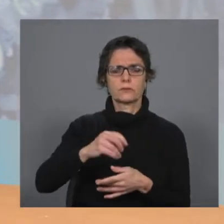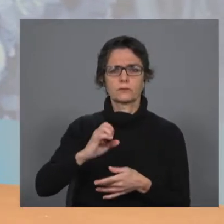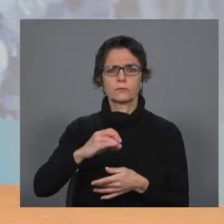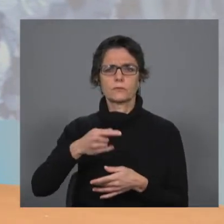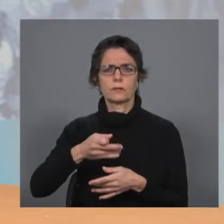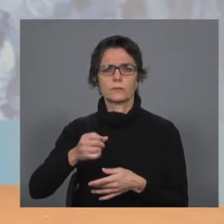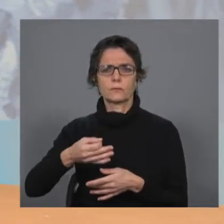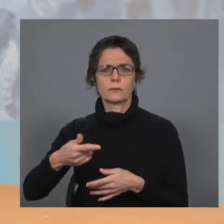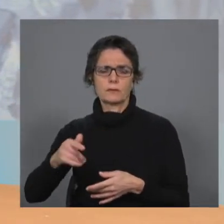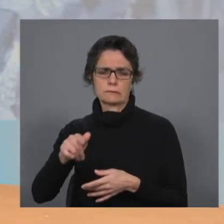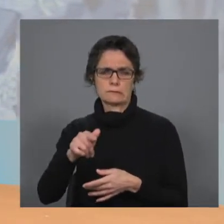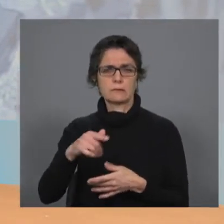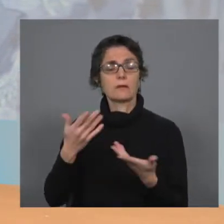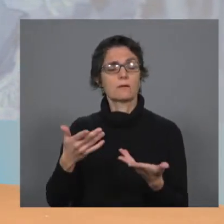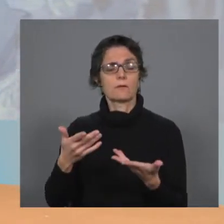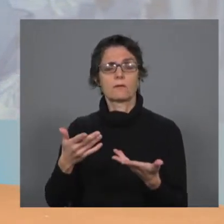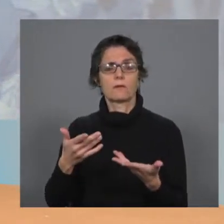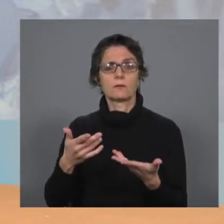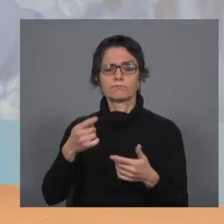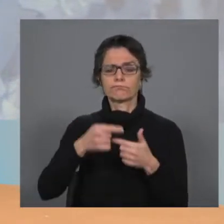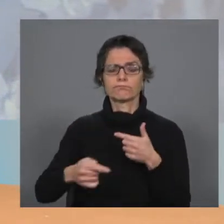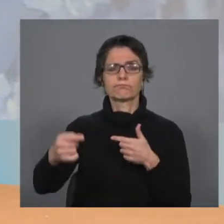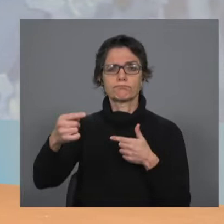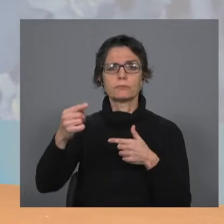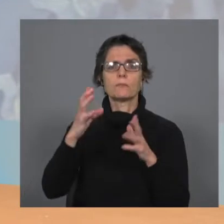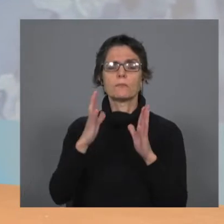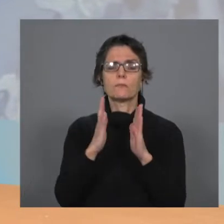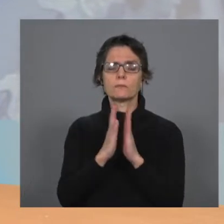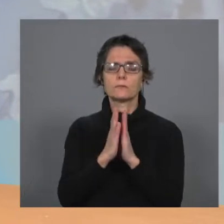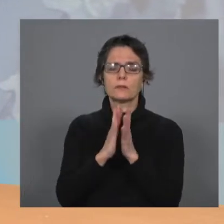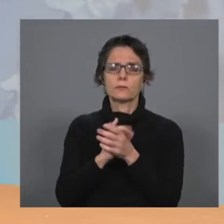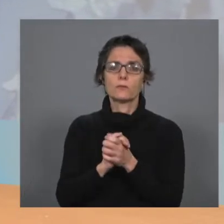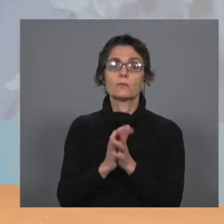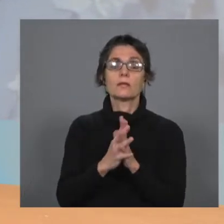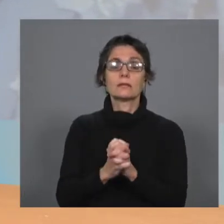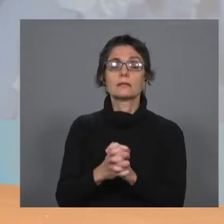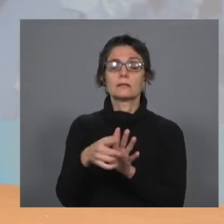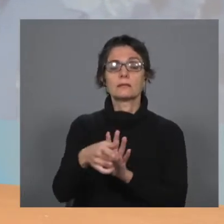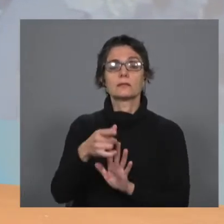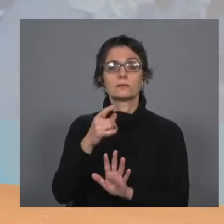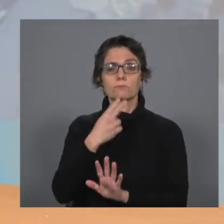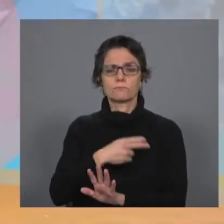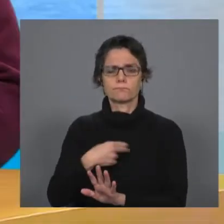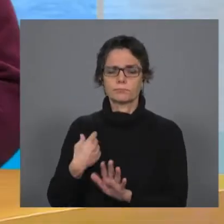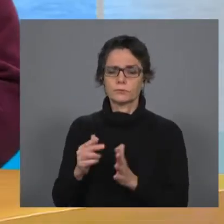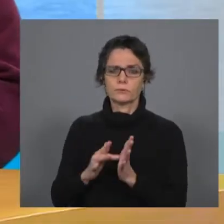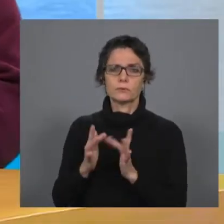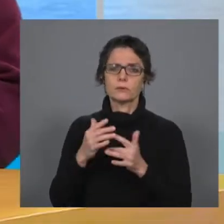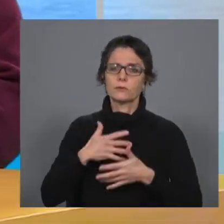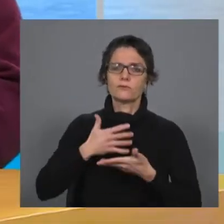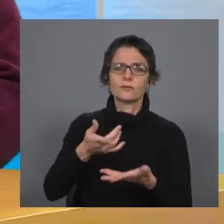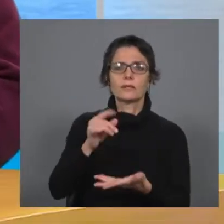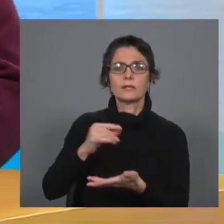agência.eclesia.pt. Agora olhamos a Semana da Unidade dos Cristãos. Está connosco João Luís Fontes, investigador e